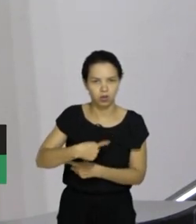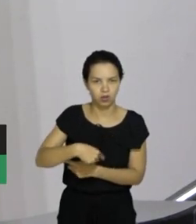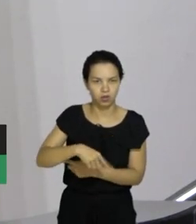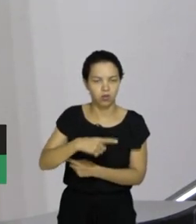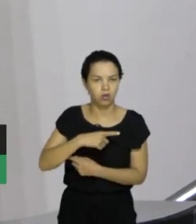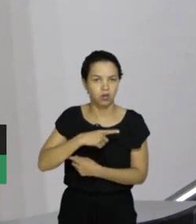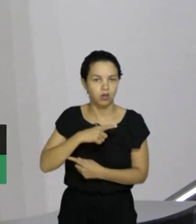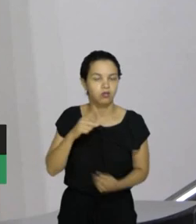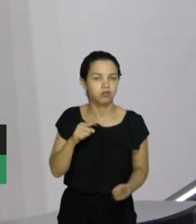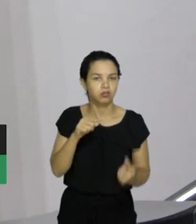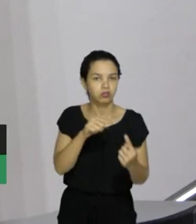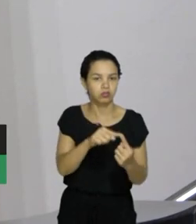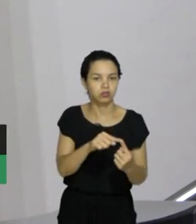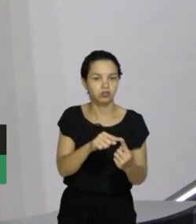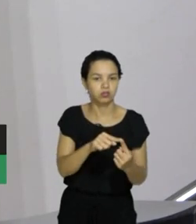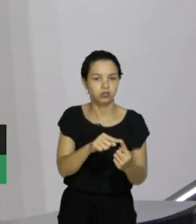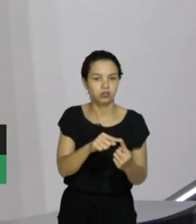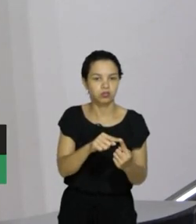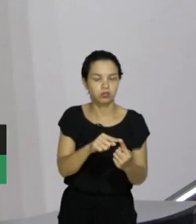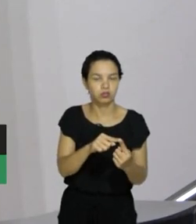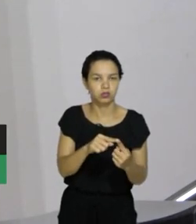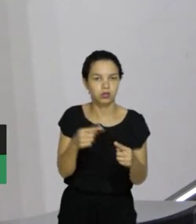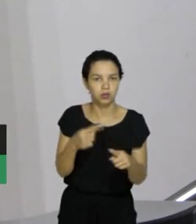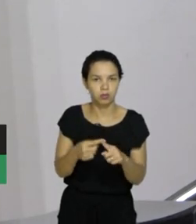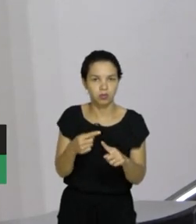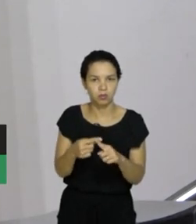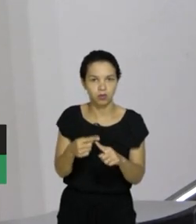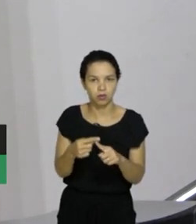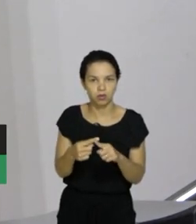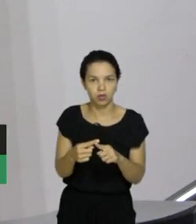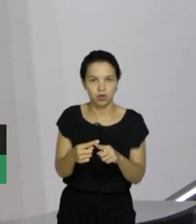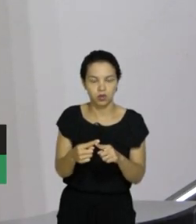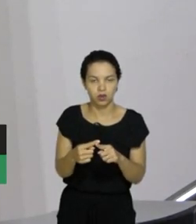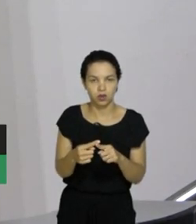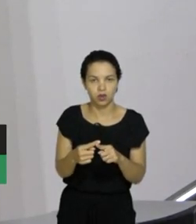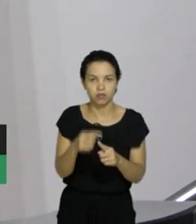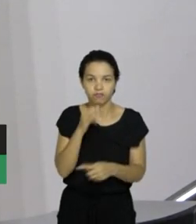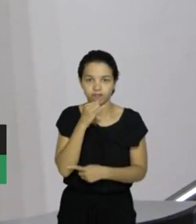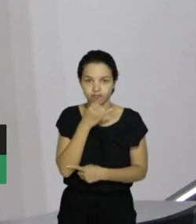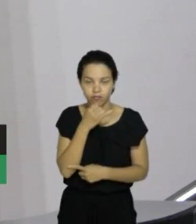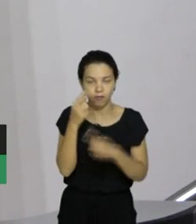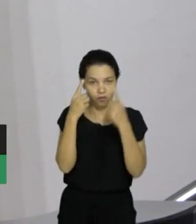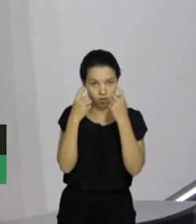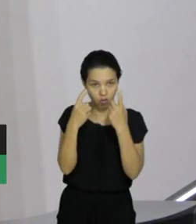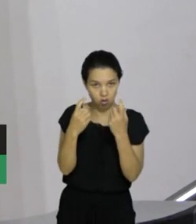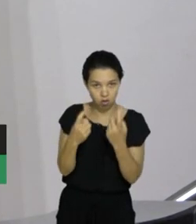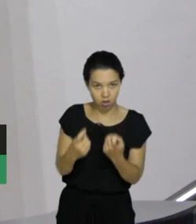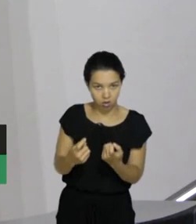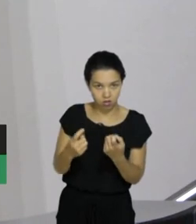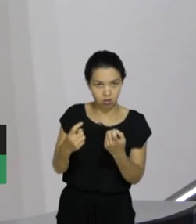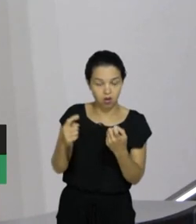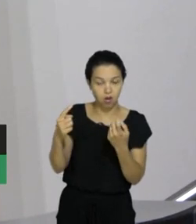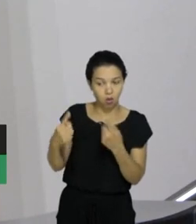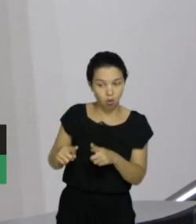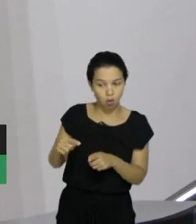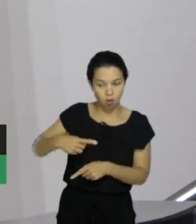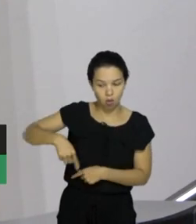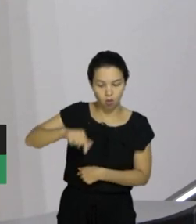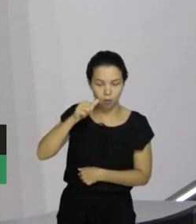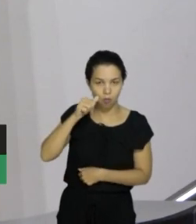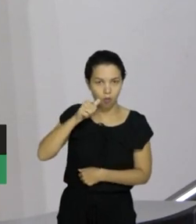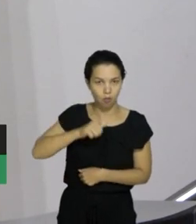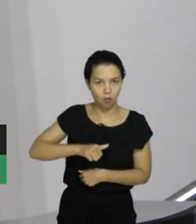caros deputados porque lamentavelmente a violência contra nós mulheres não poupa nenhum